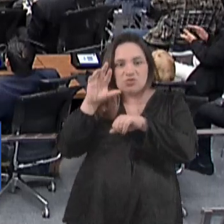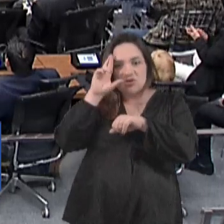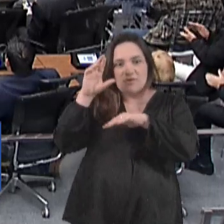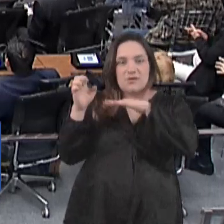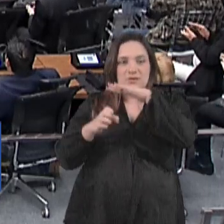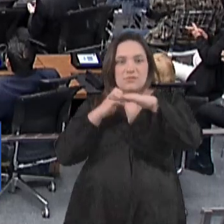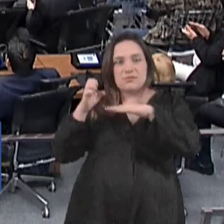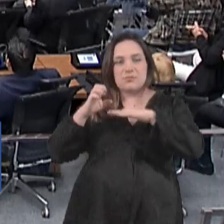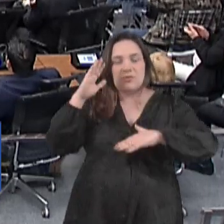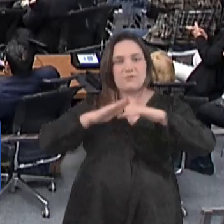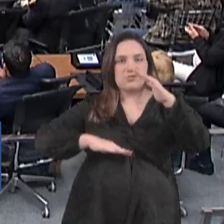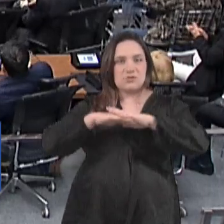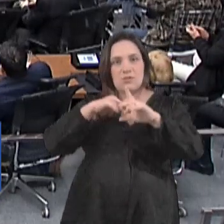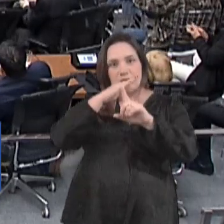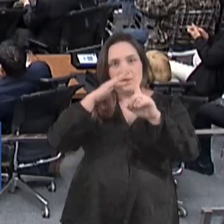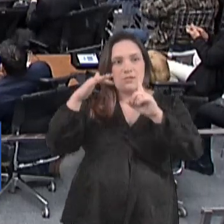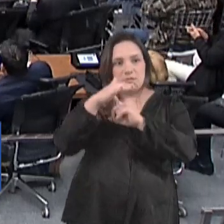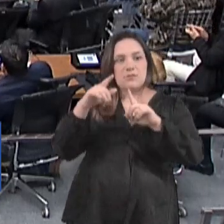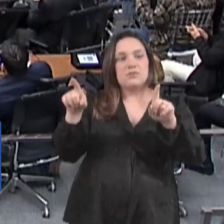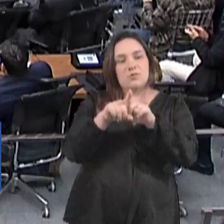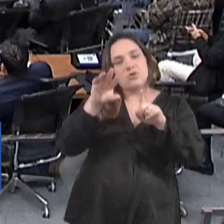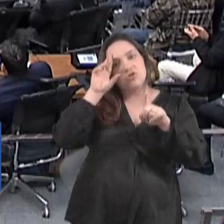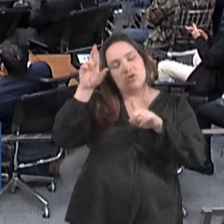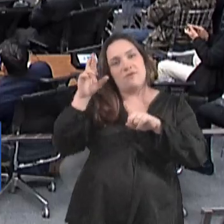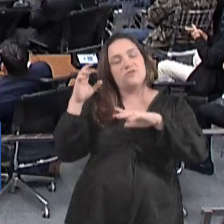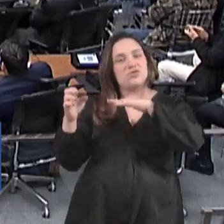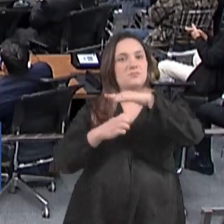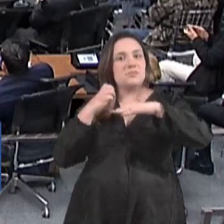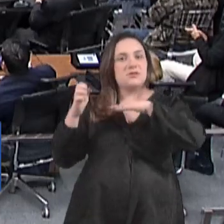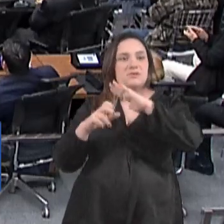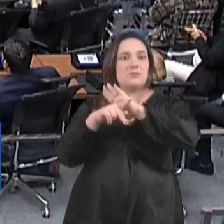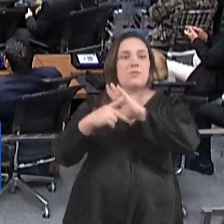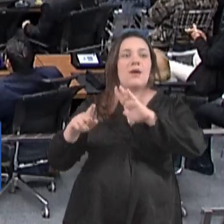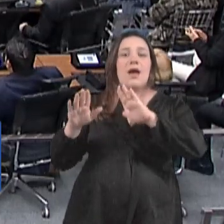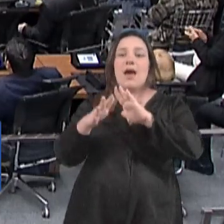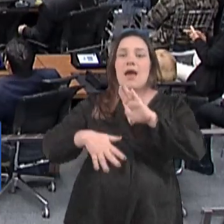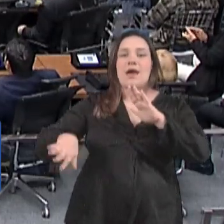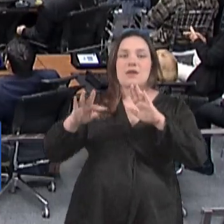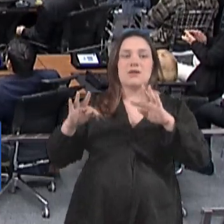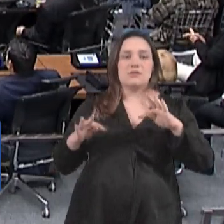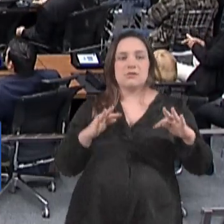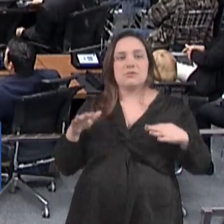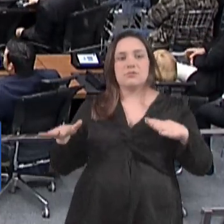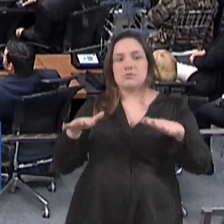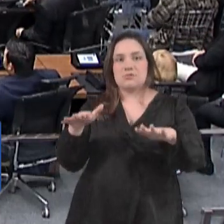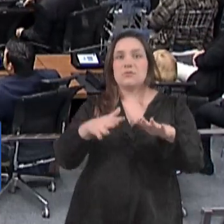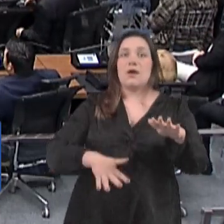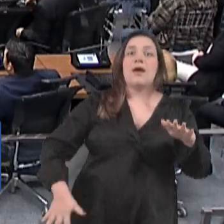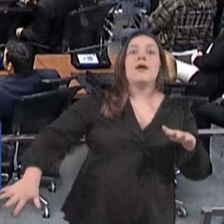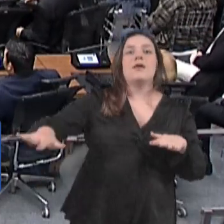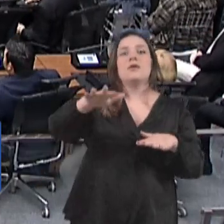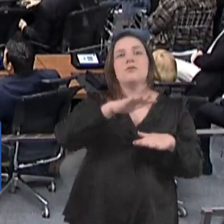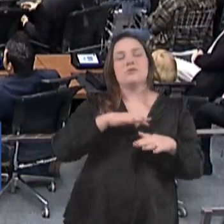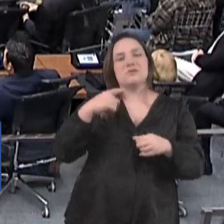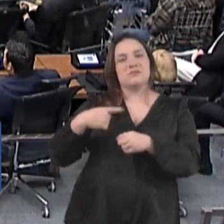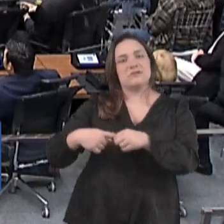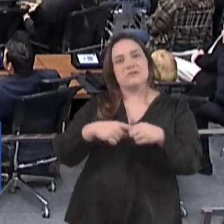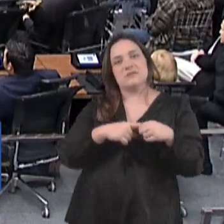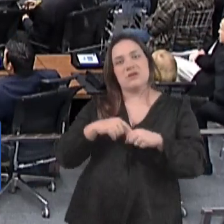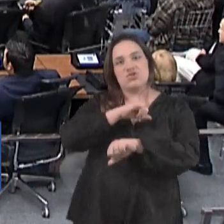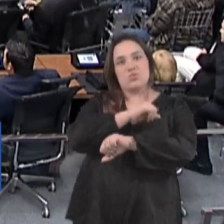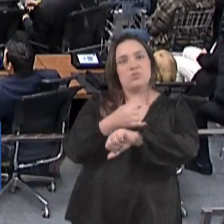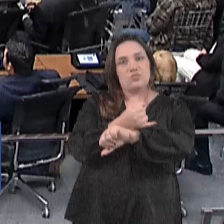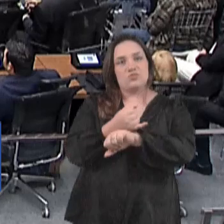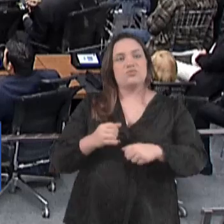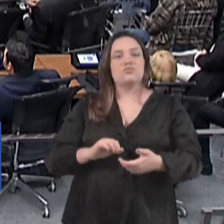empresário, ambientalista e empreendedor na área de turismo, na região do município de